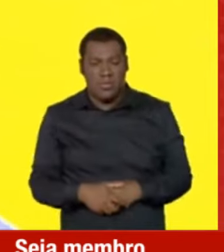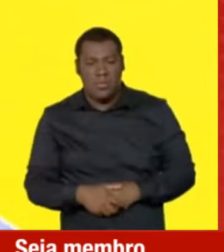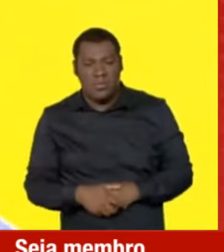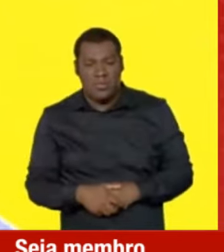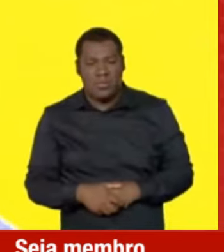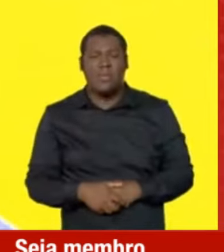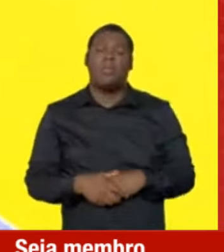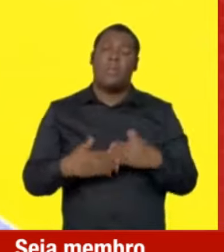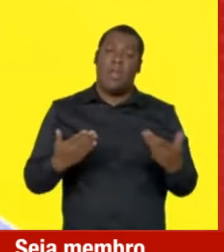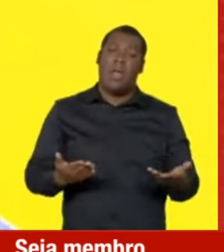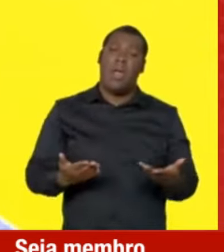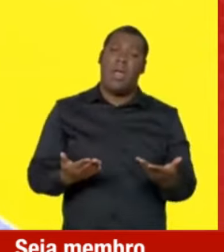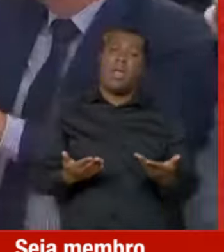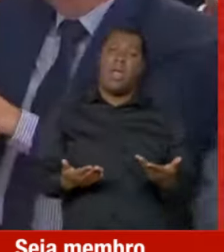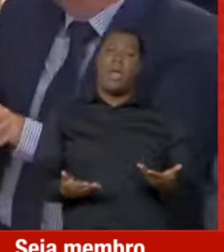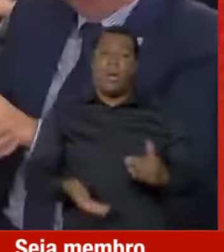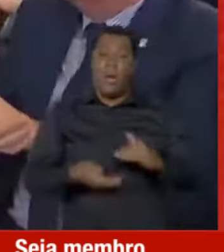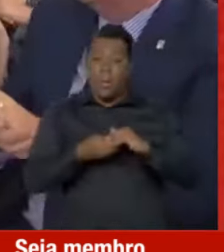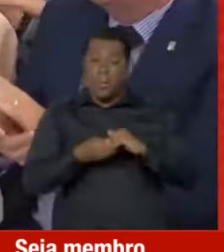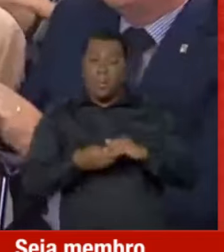vista...